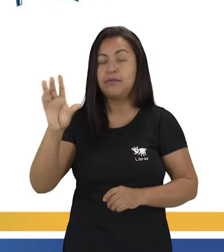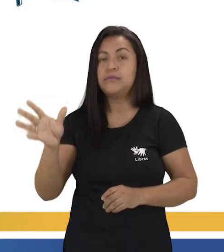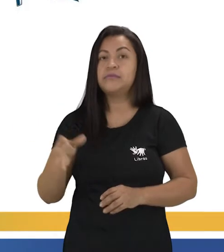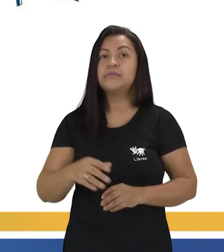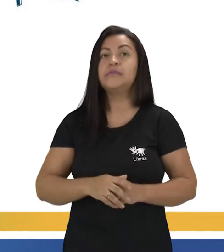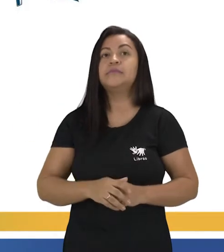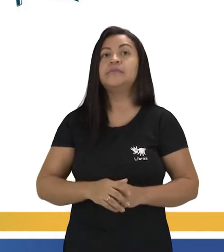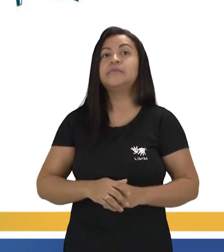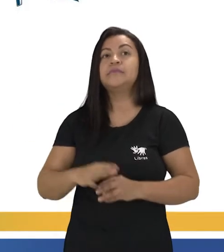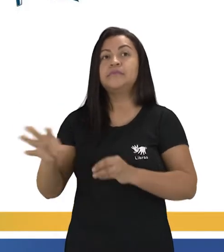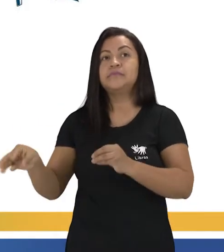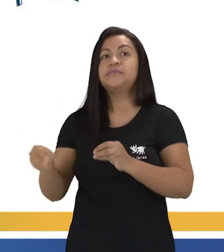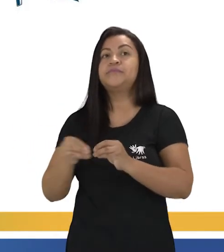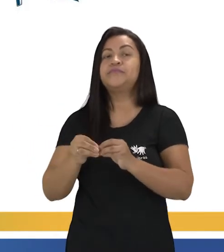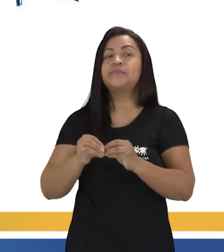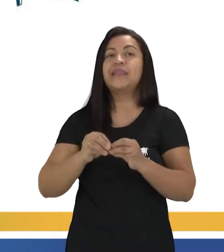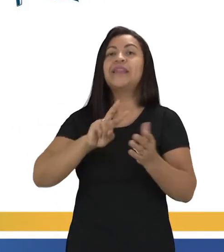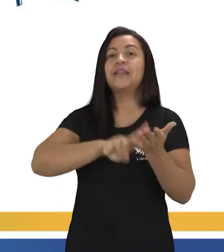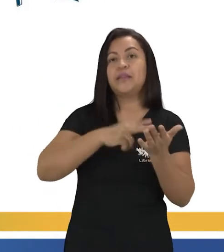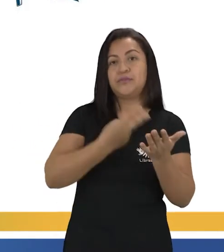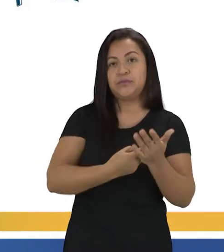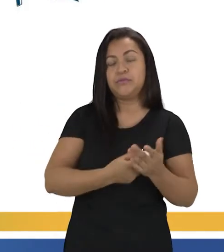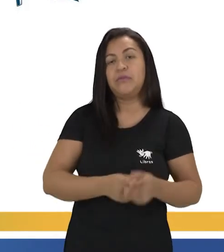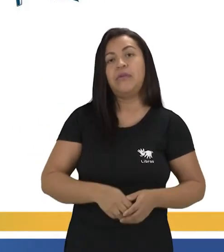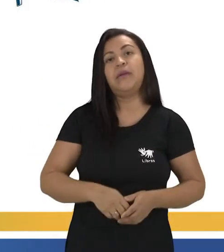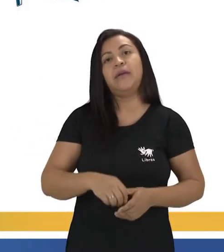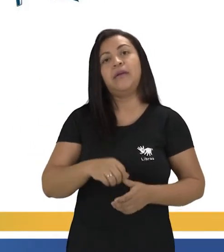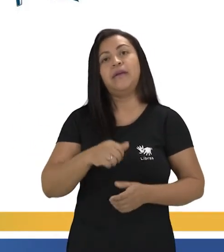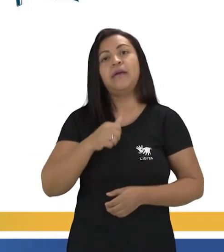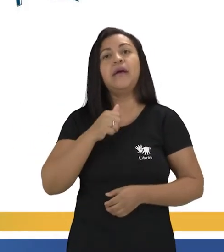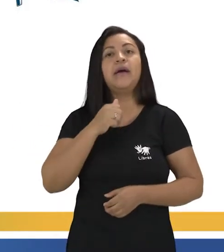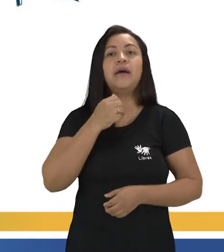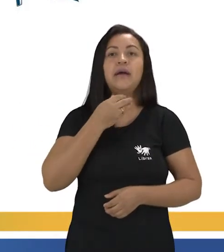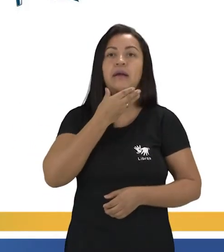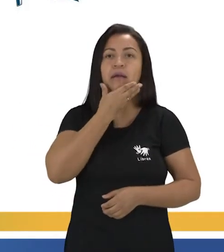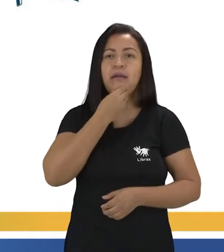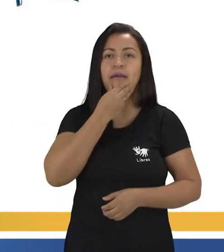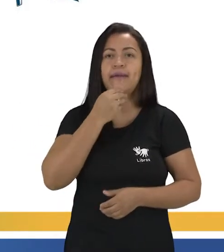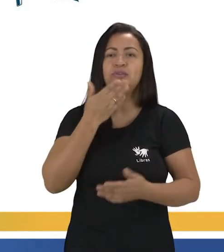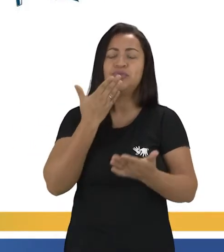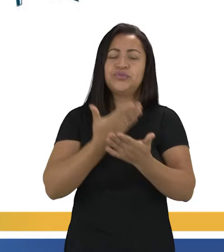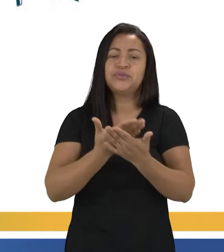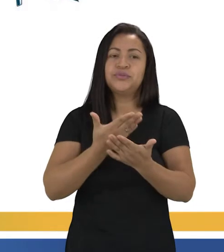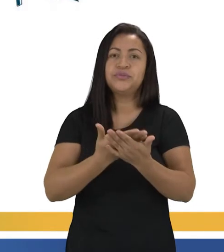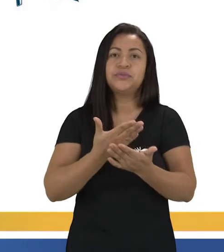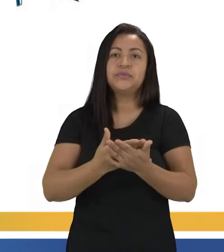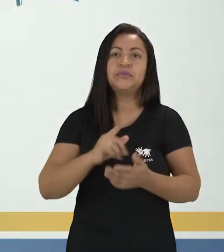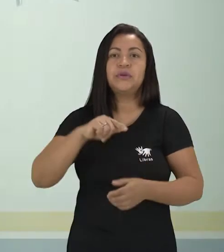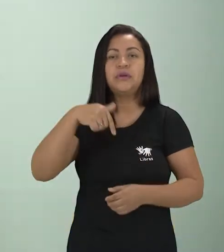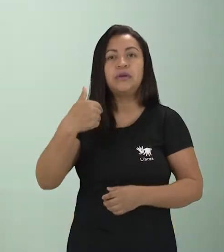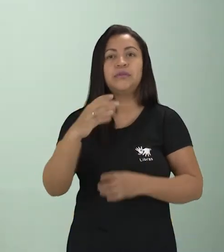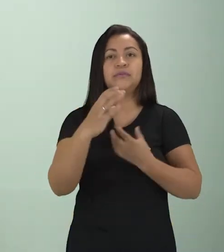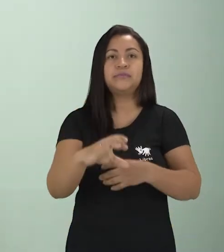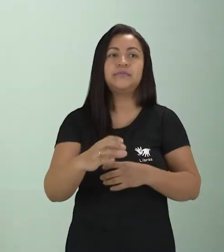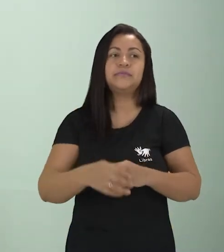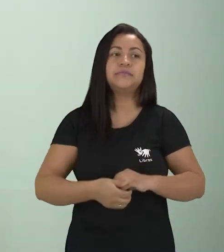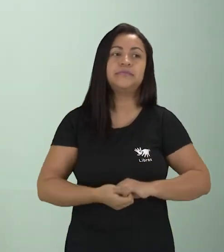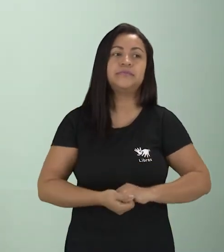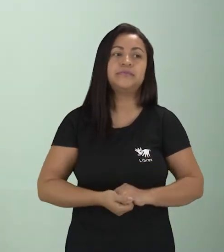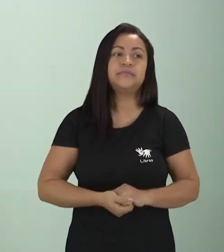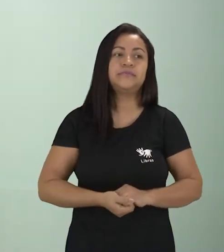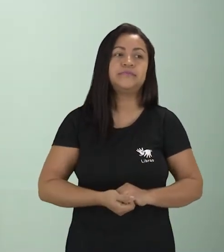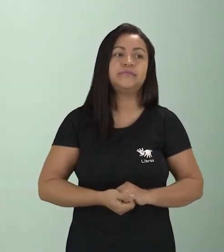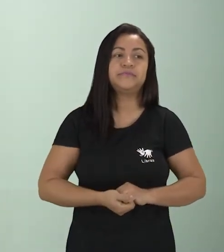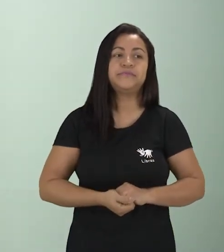test. Ele tinha estudado muito antes do teste. Tudo bem? Sujeito, verbo auxiliar had